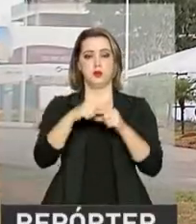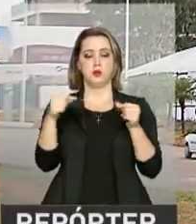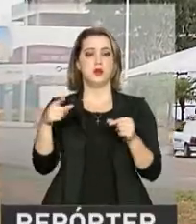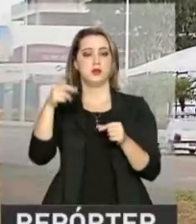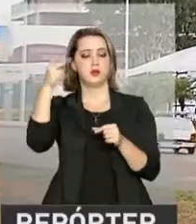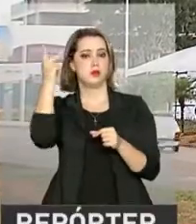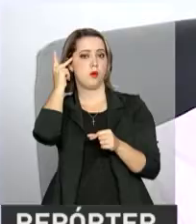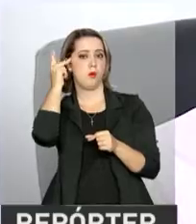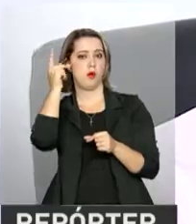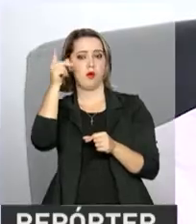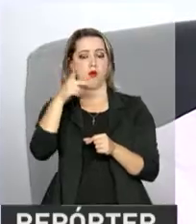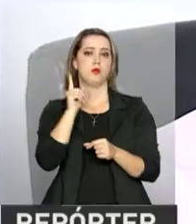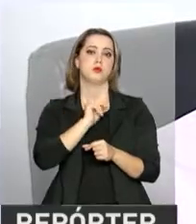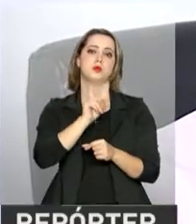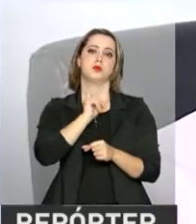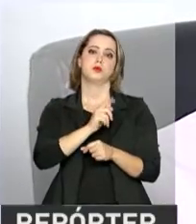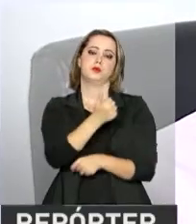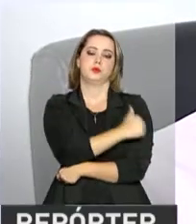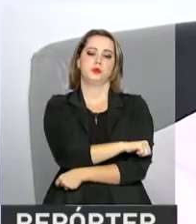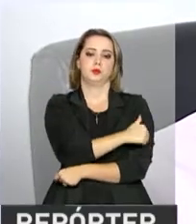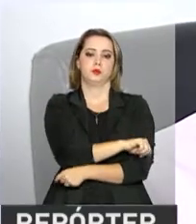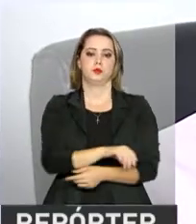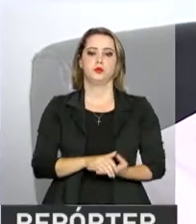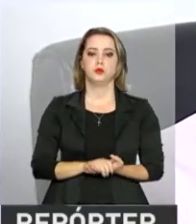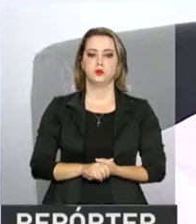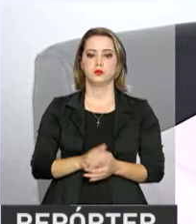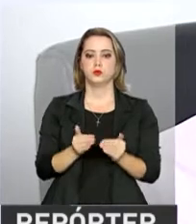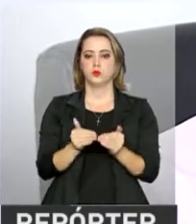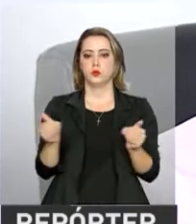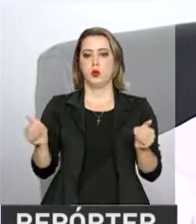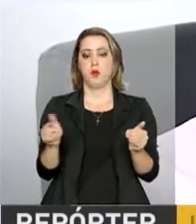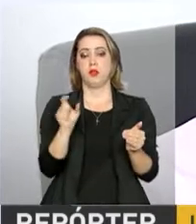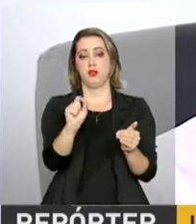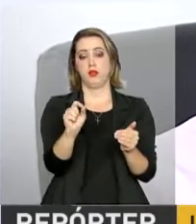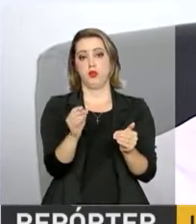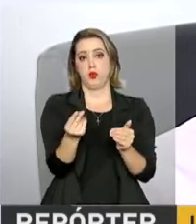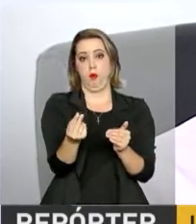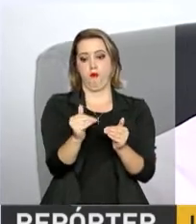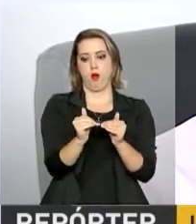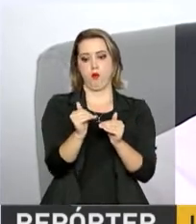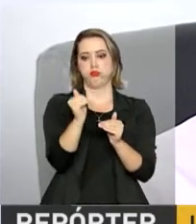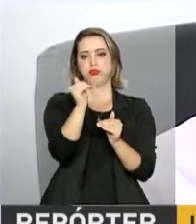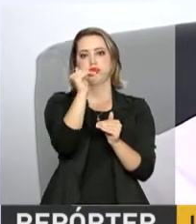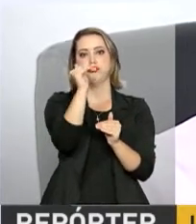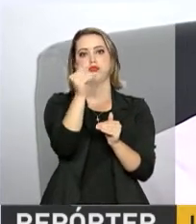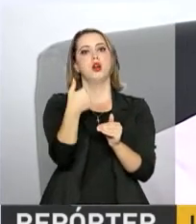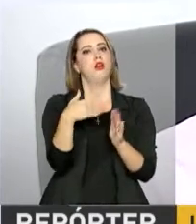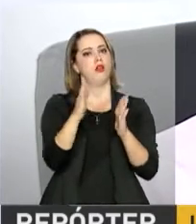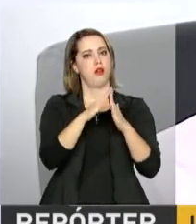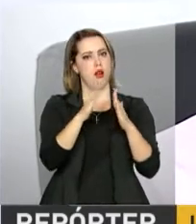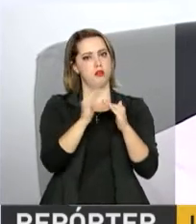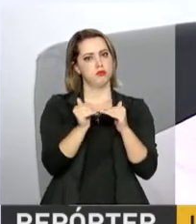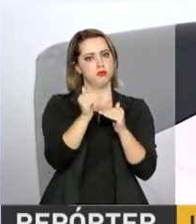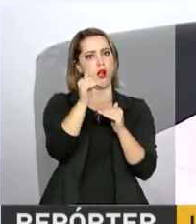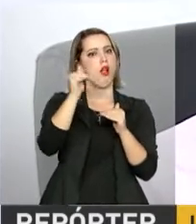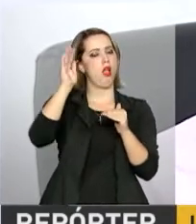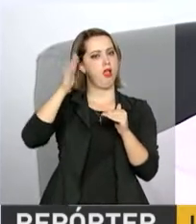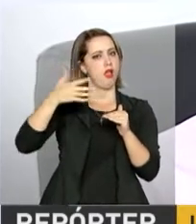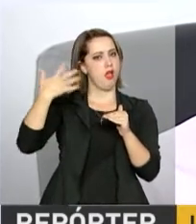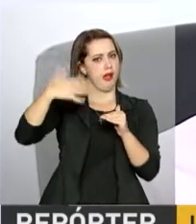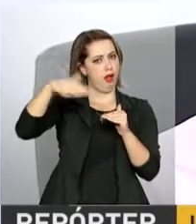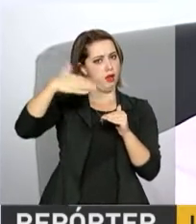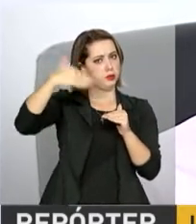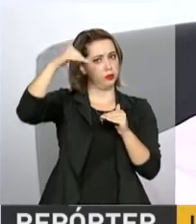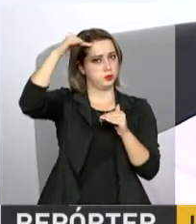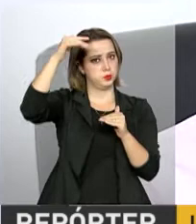e Rio de Janeiro. Aumentando o limite do FGTS, o uso do FGTS para imóveis de maior valor, estimula uma demanda